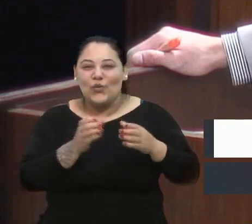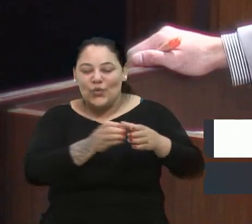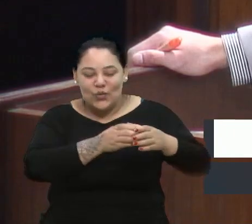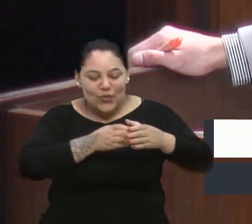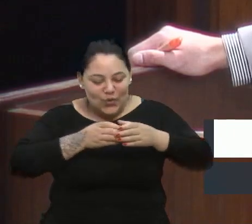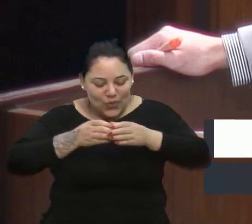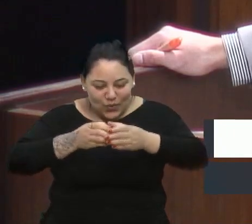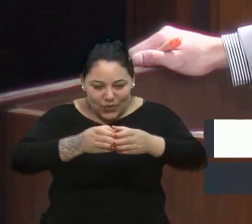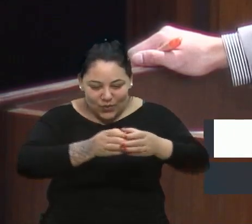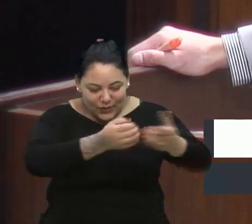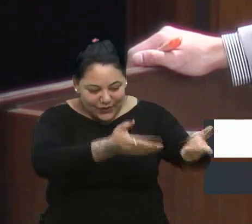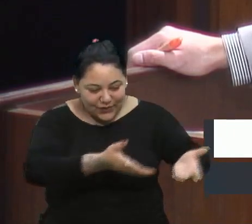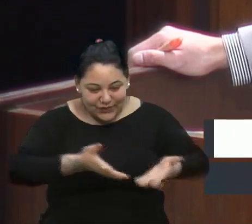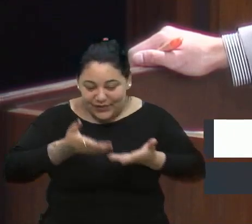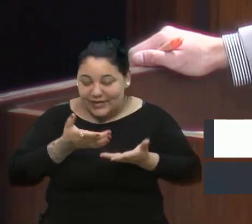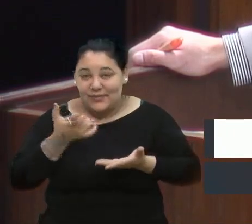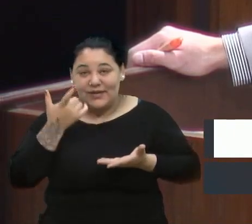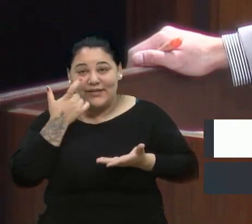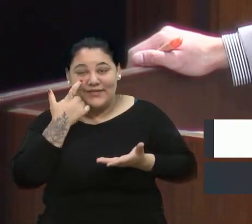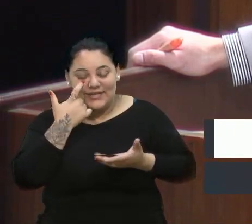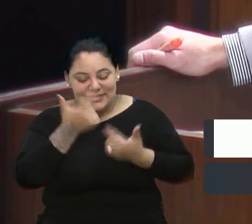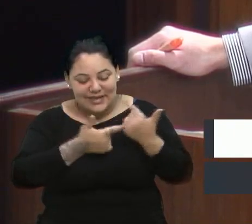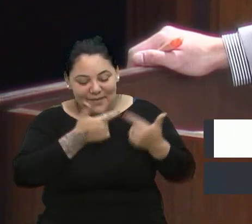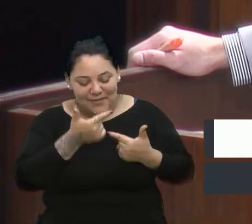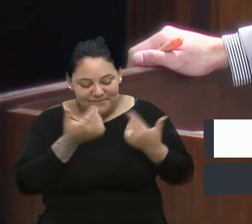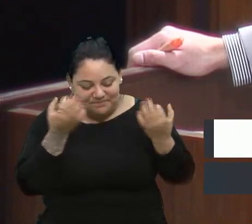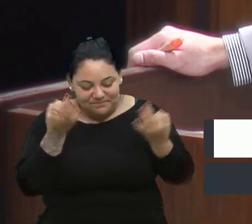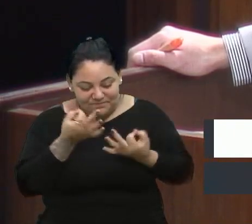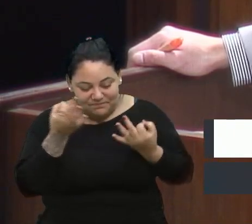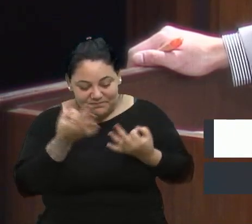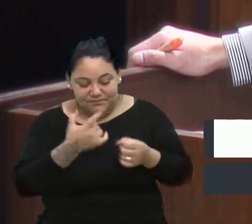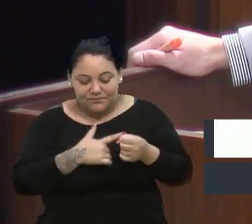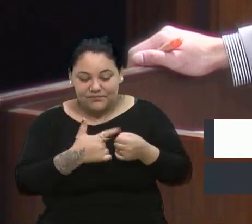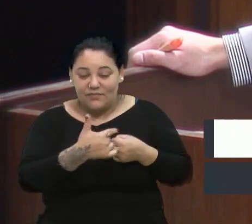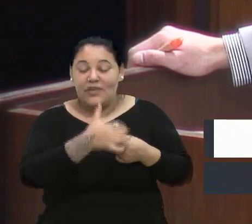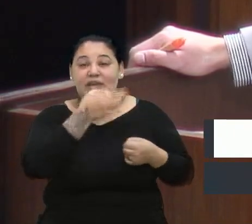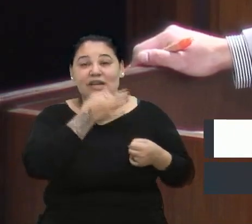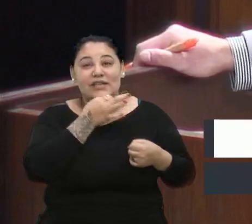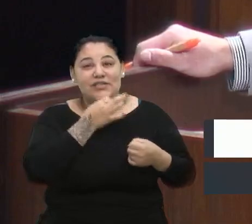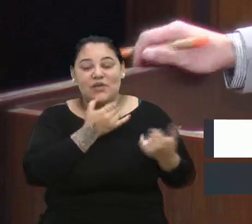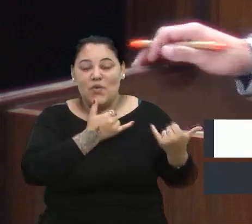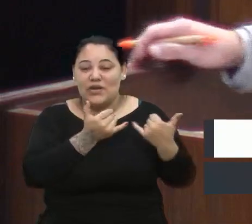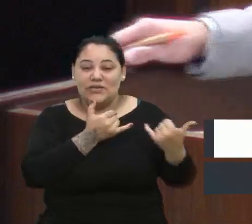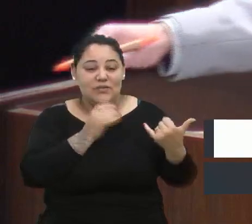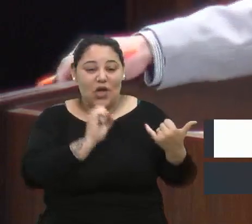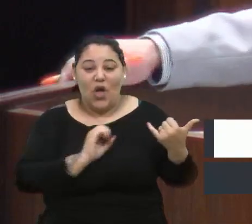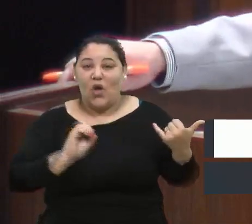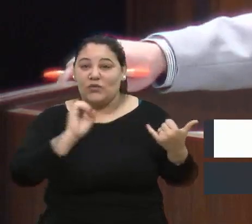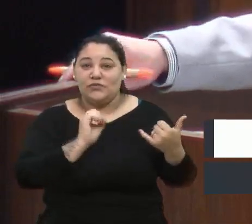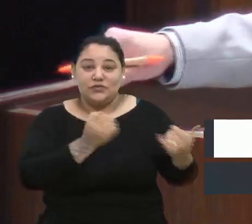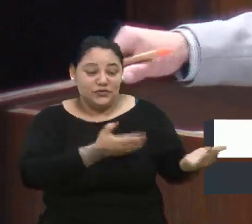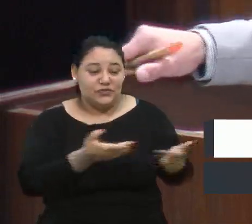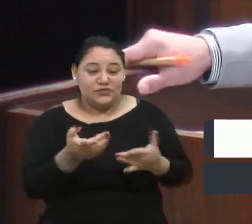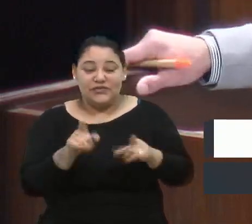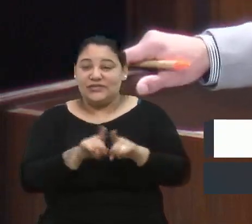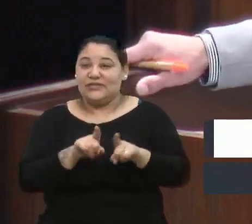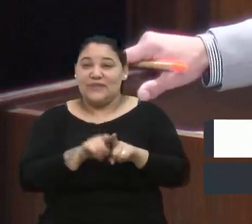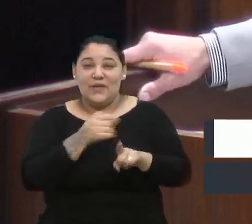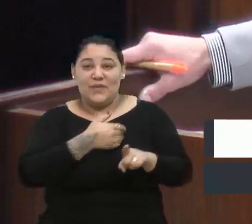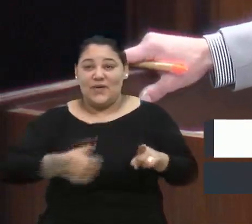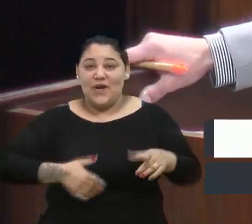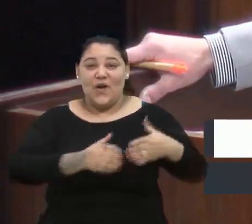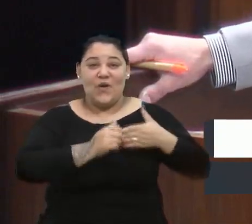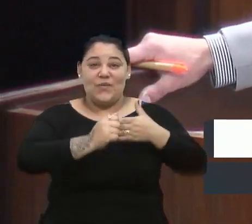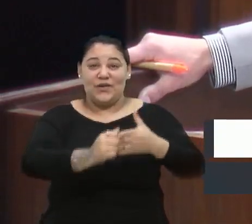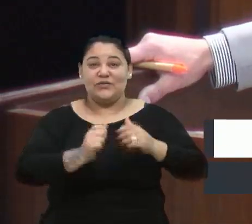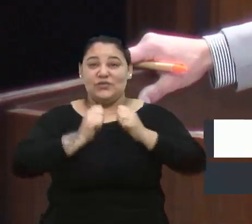Convida por esse trabalho memorável na nossa cidade de Caxias do Sul. Um grande exemplo. Convido a população que está nos acompanhando pela